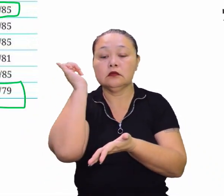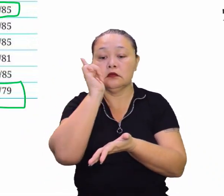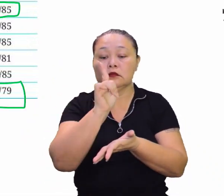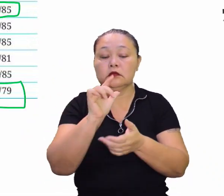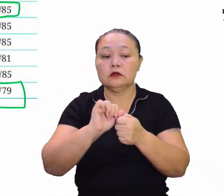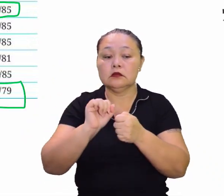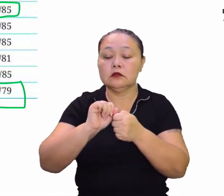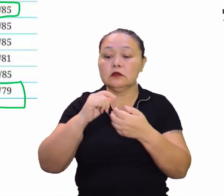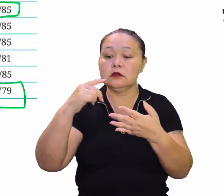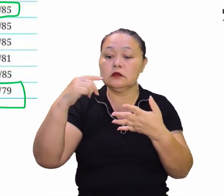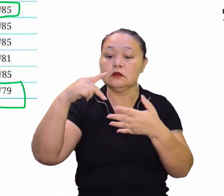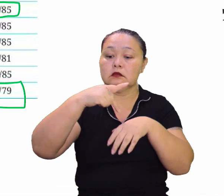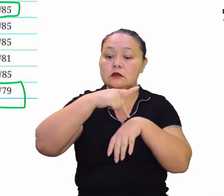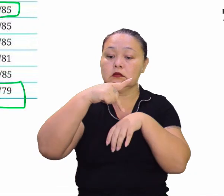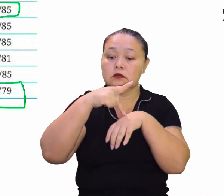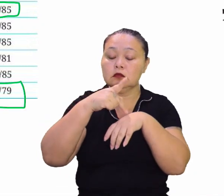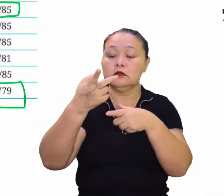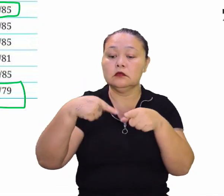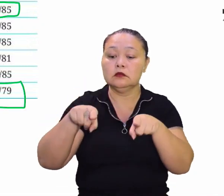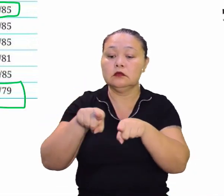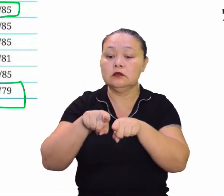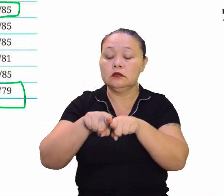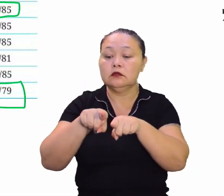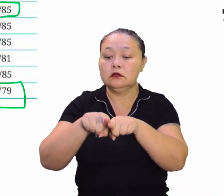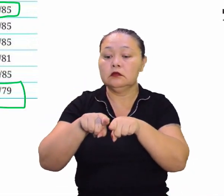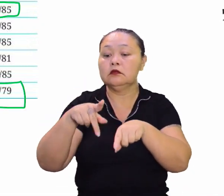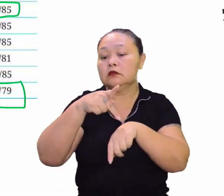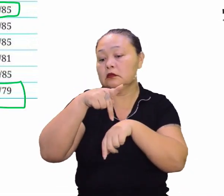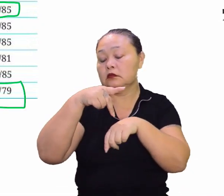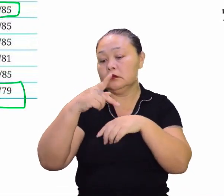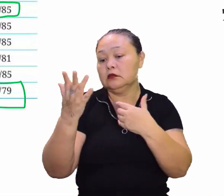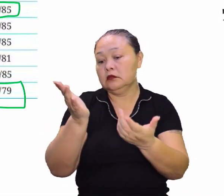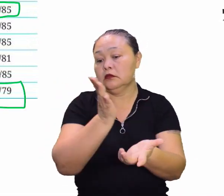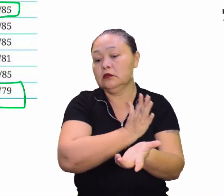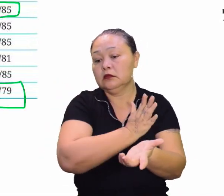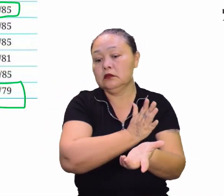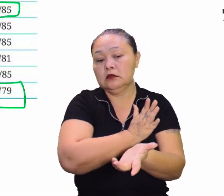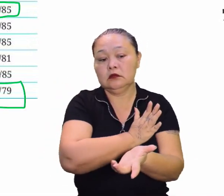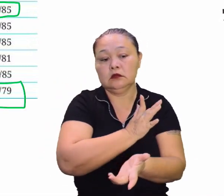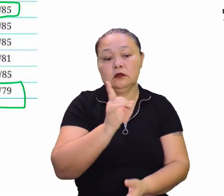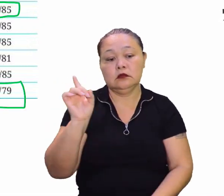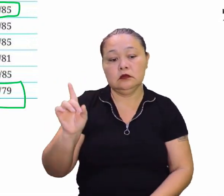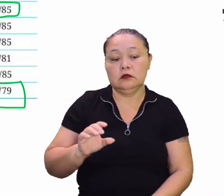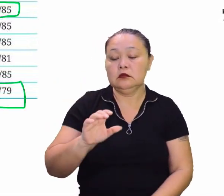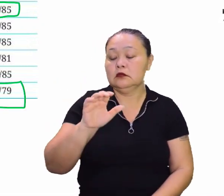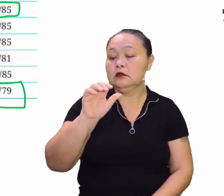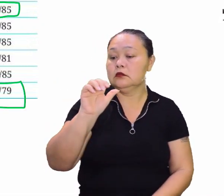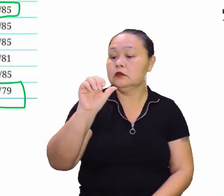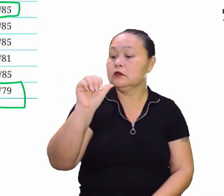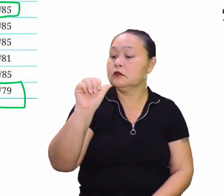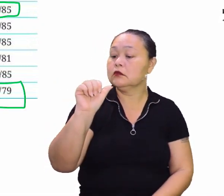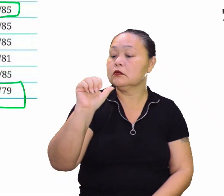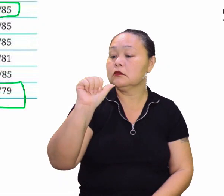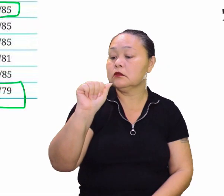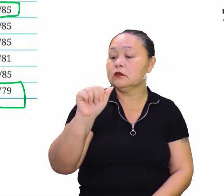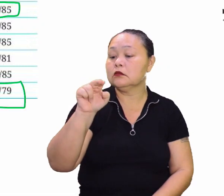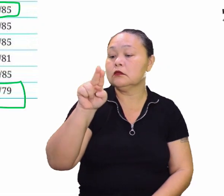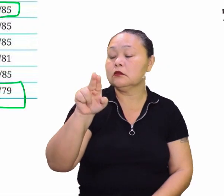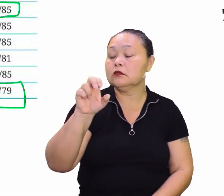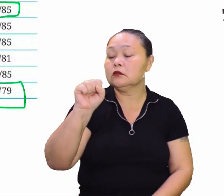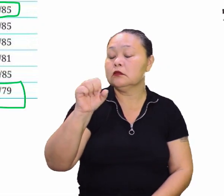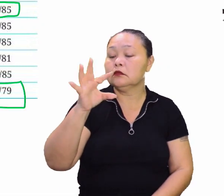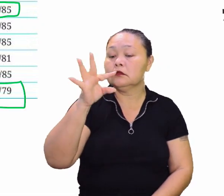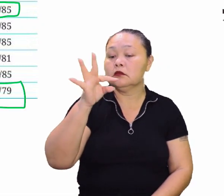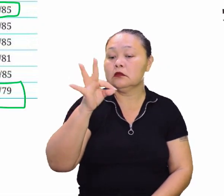tigres asiáticos também com países ricos. Vamos comparar ele com a Austrália? Vamos lá.